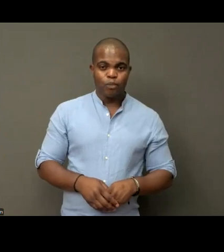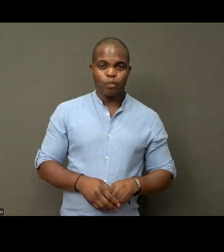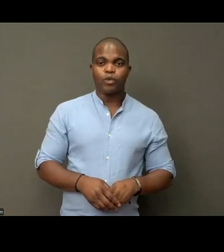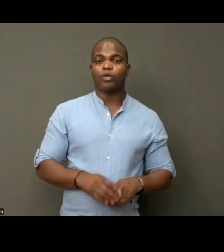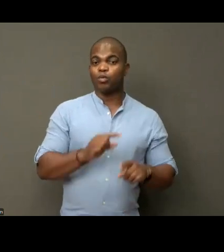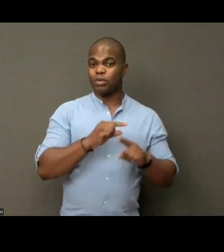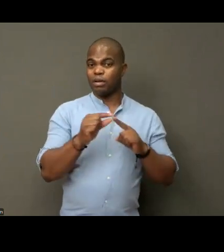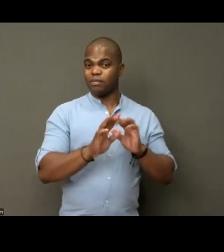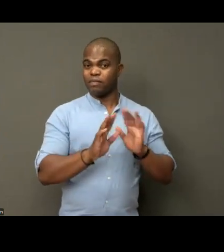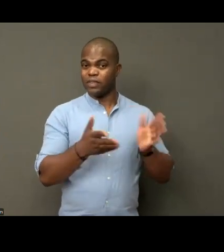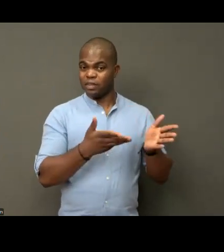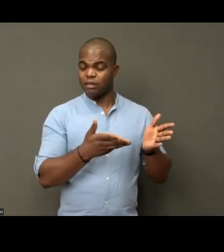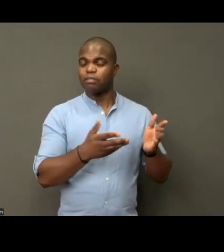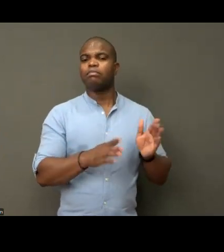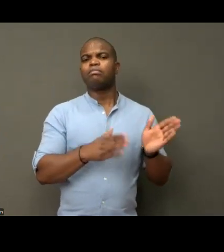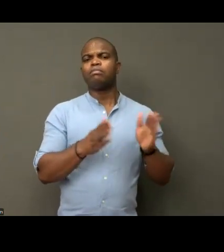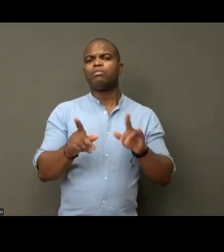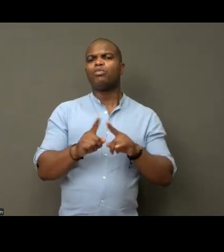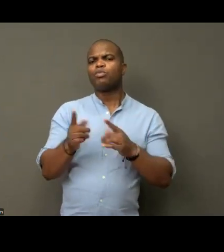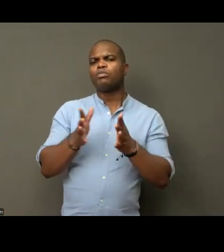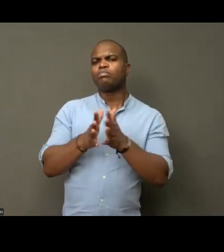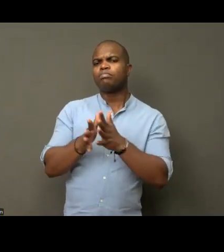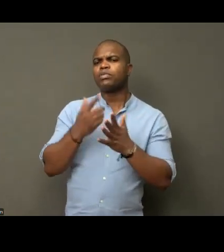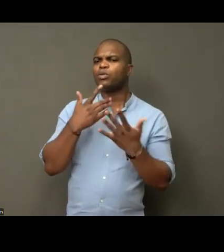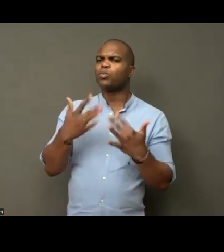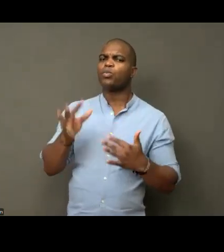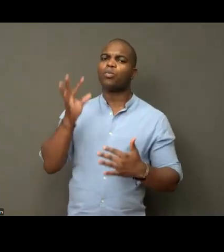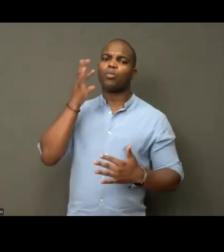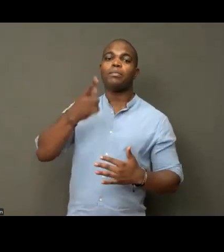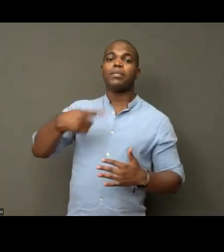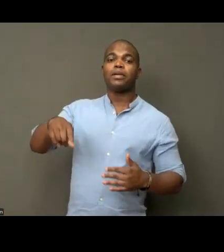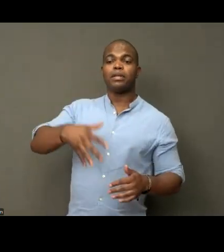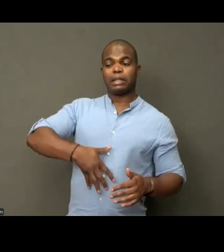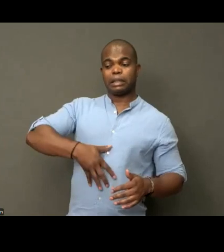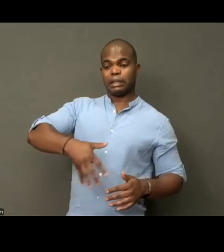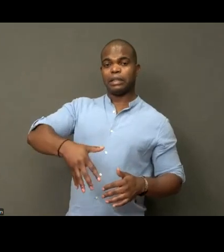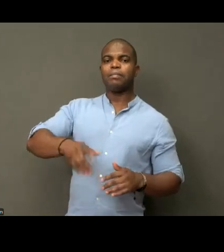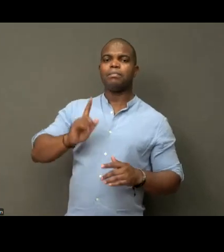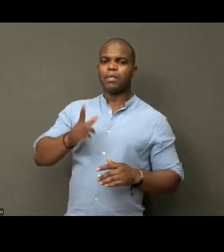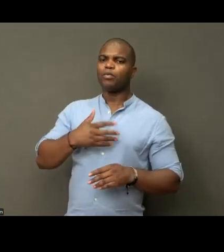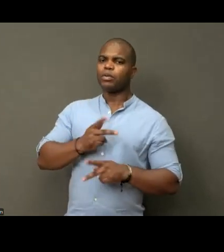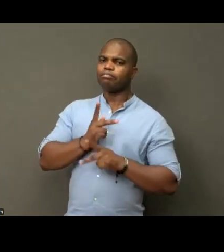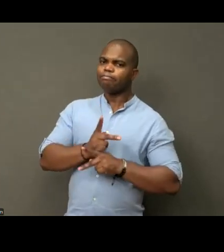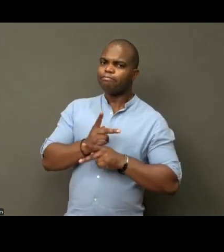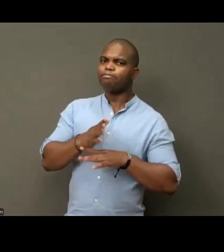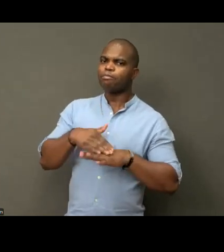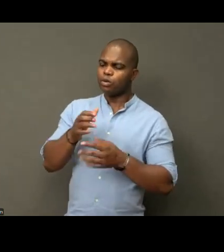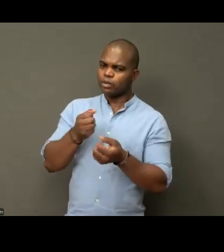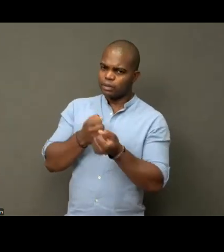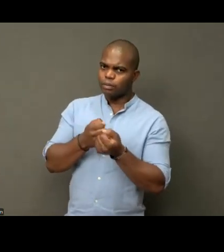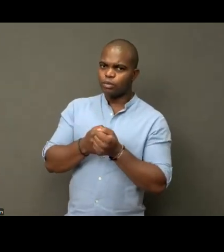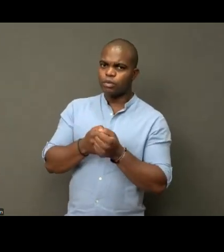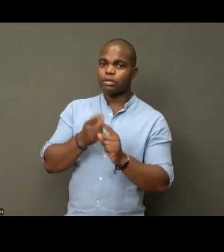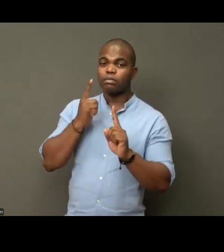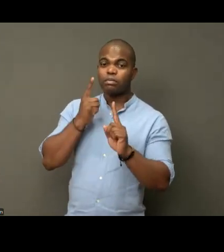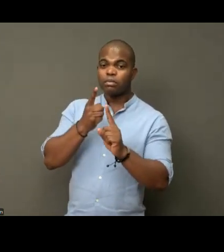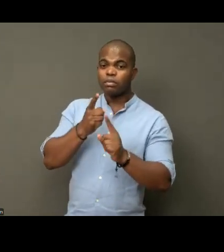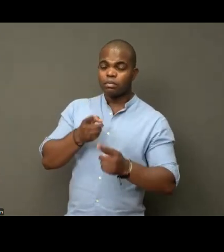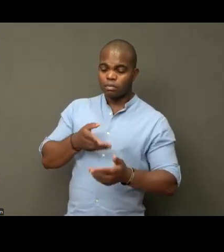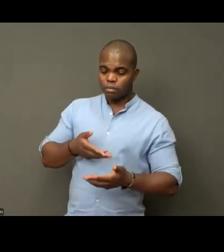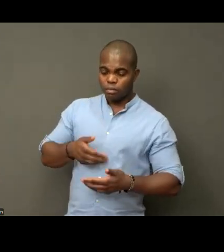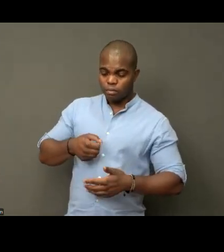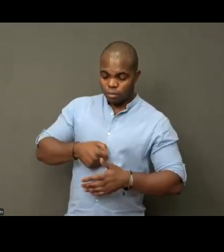a eliminação da transmissão vertical mãe-filho para a enfermidade